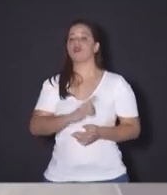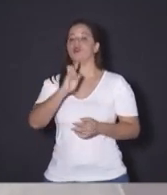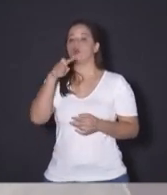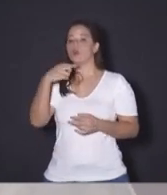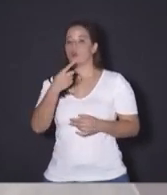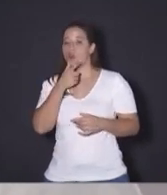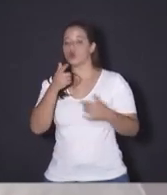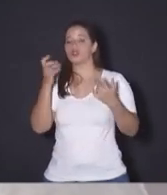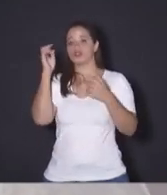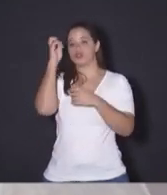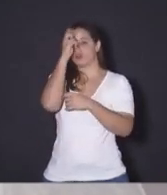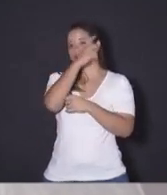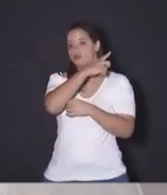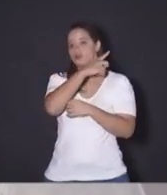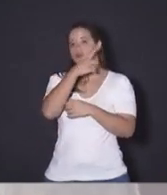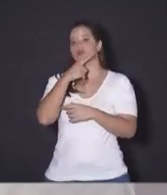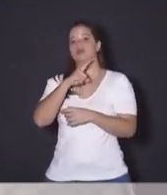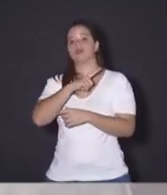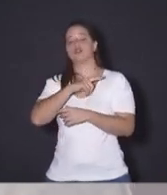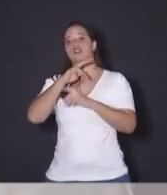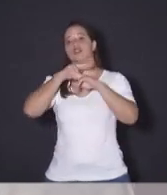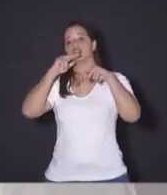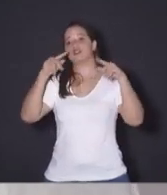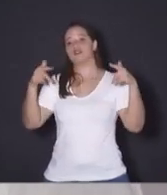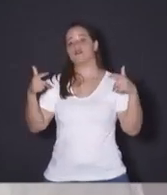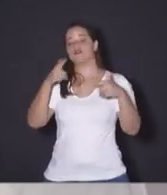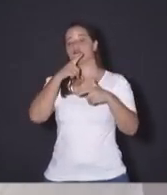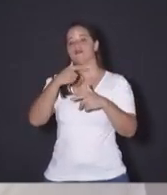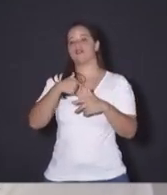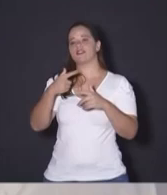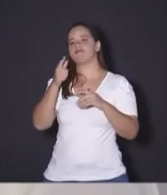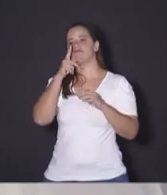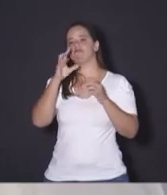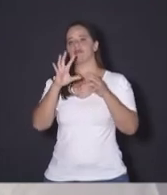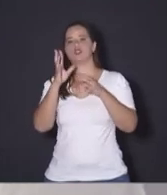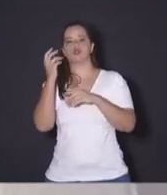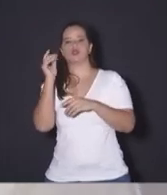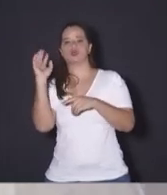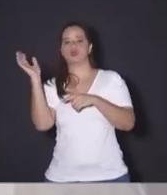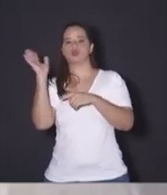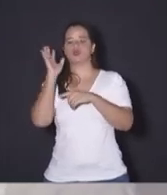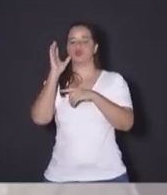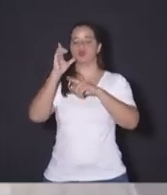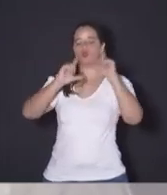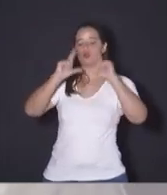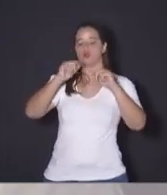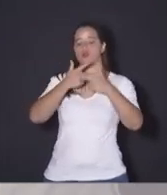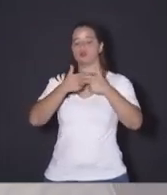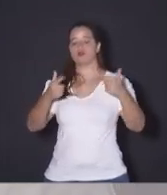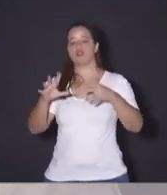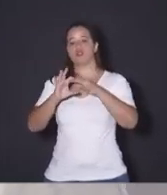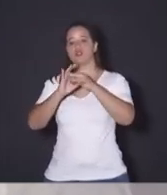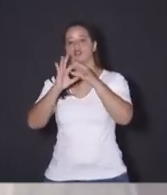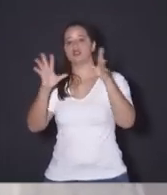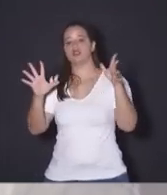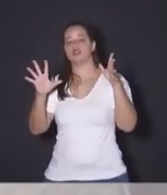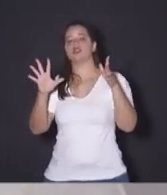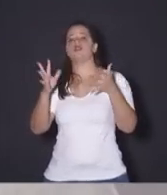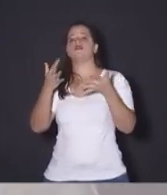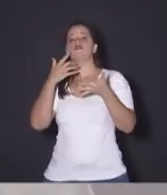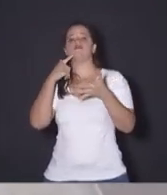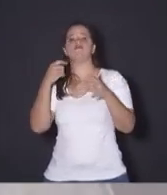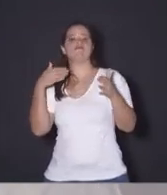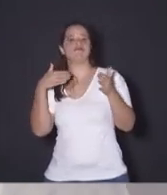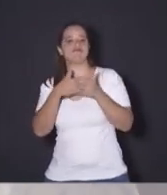dificuldade é porque existem vários paradigmas de uma mídia livre e independente você tem a mídia que